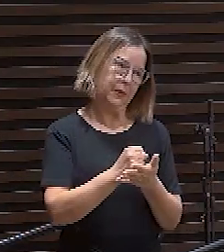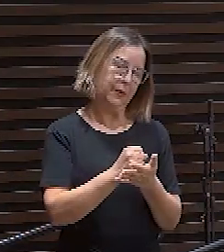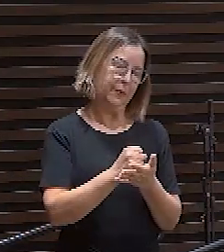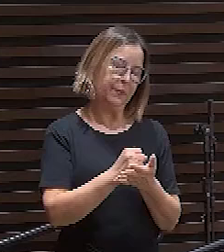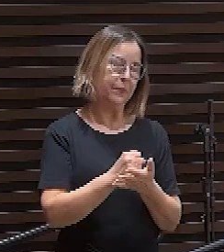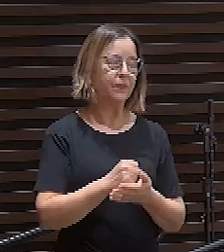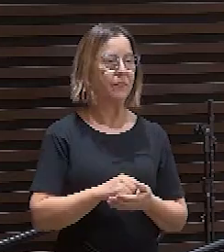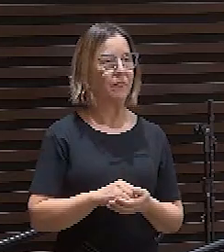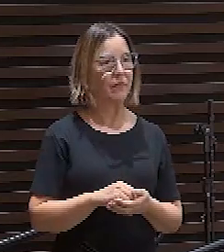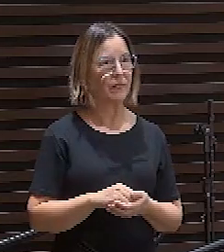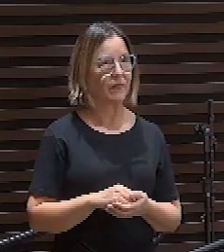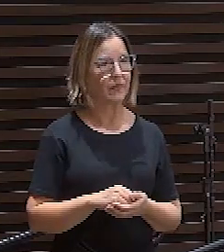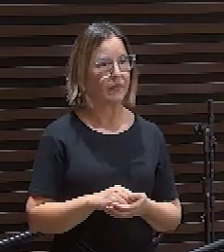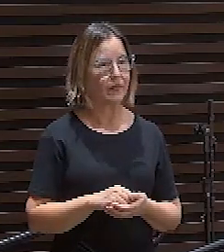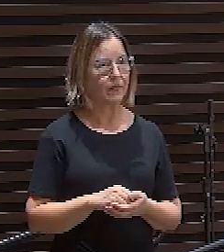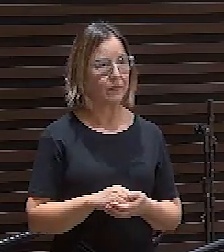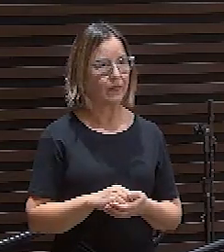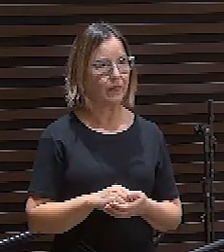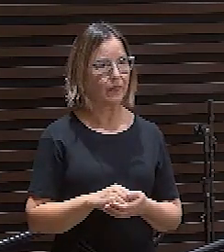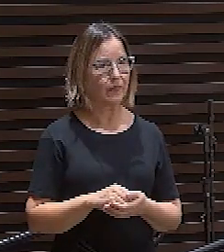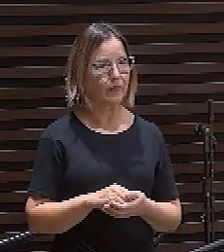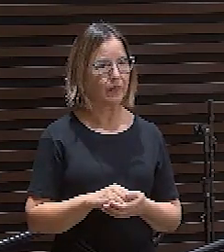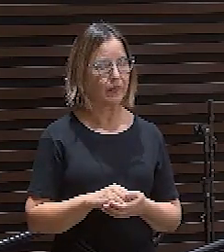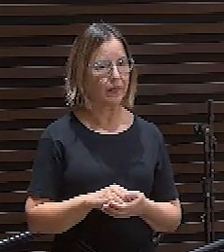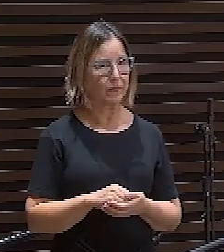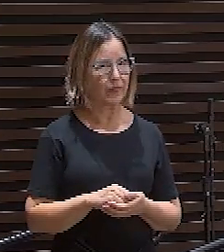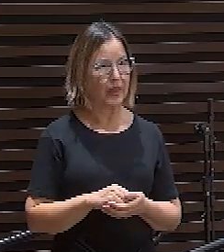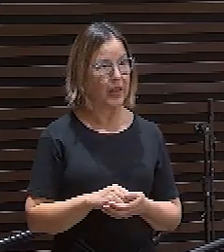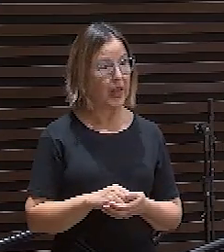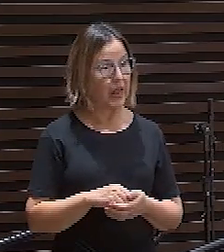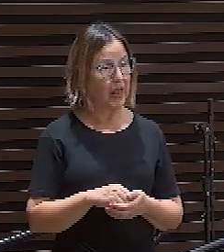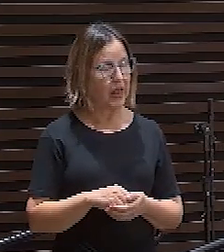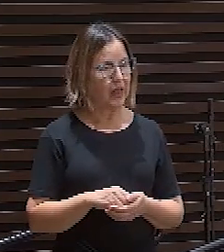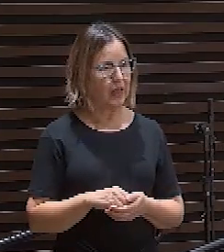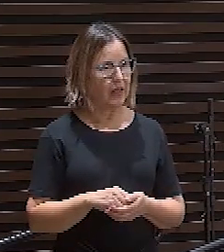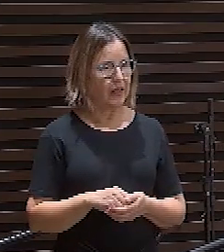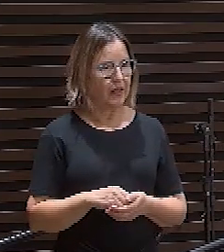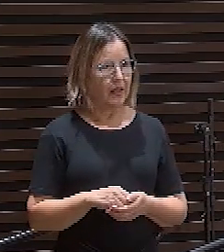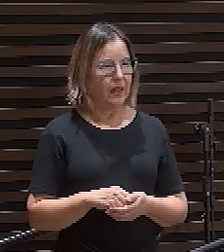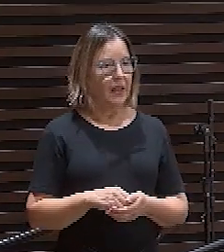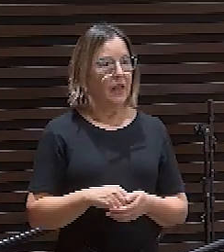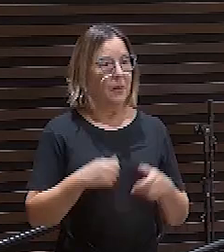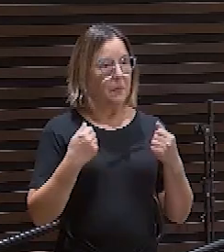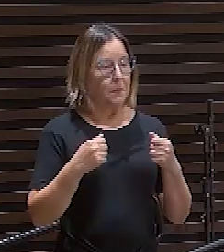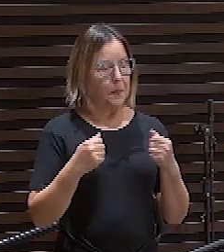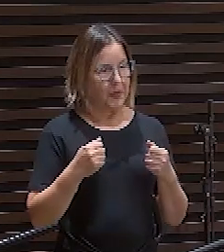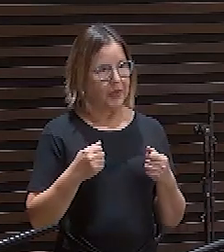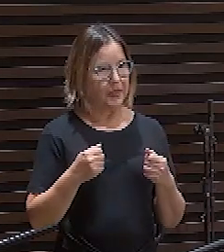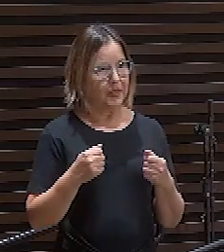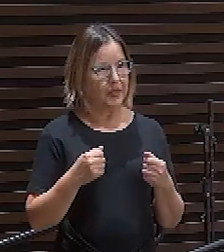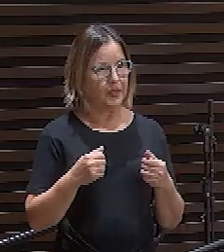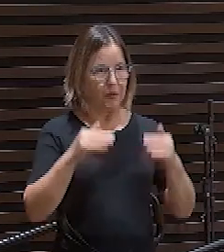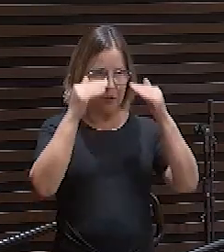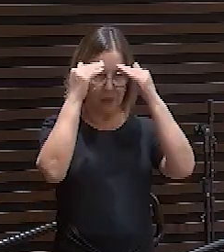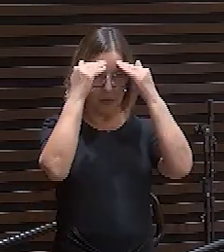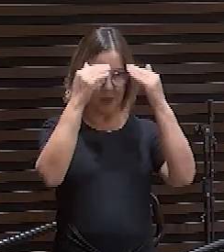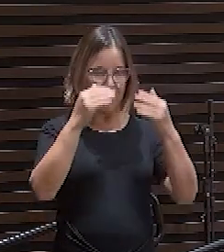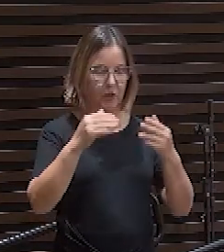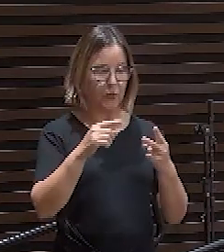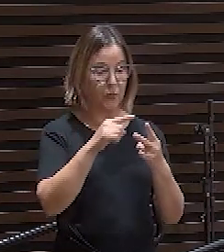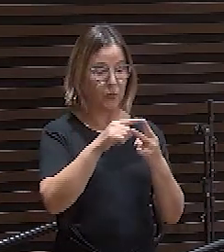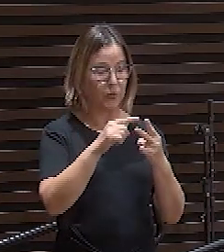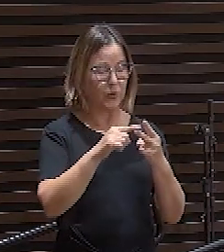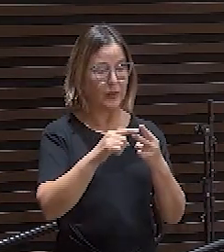disso, devemos seguir os dois maiores mandamentos, que é amar a Deus e amar